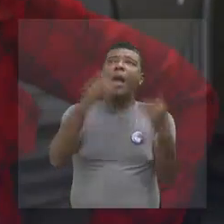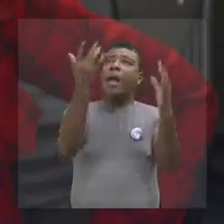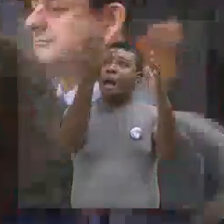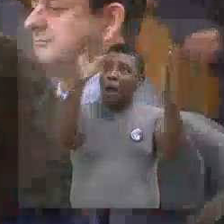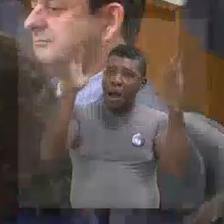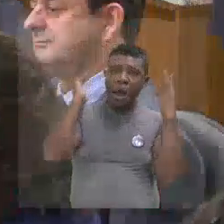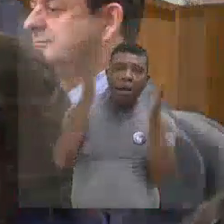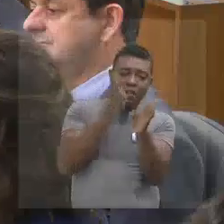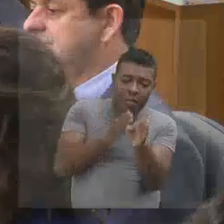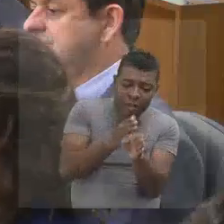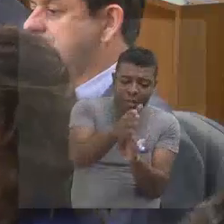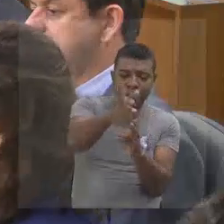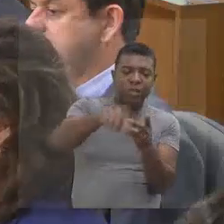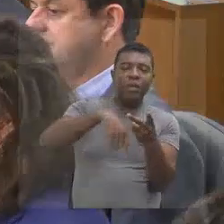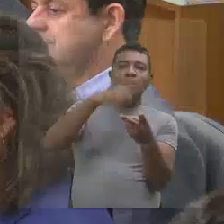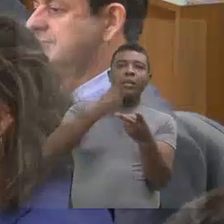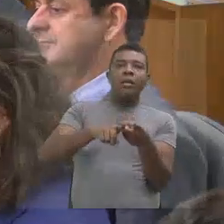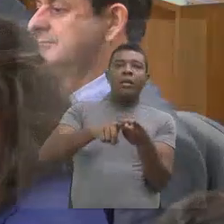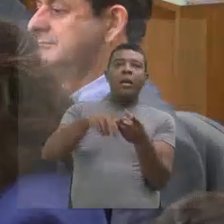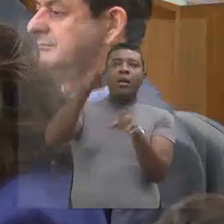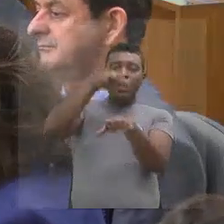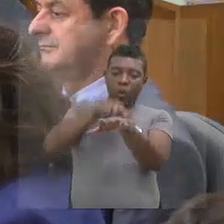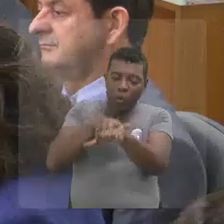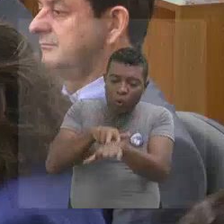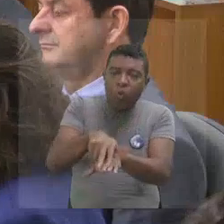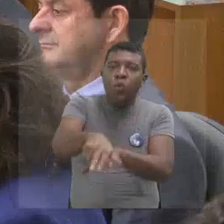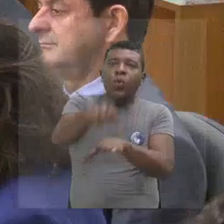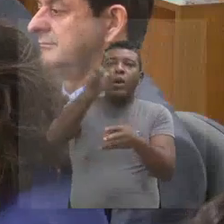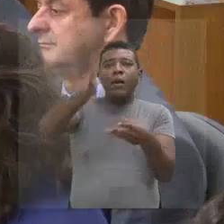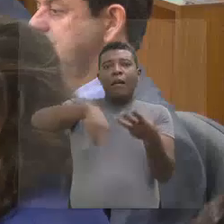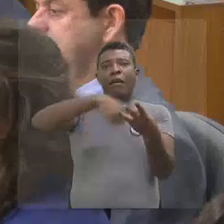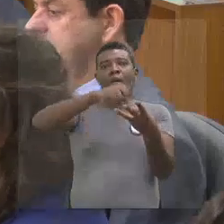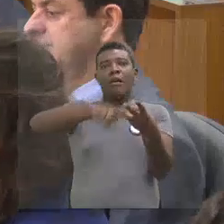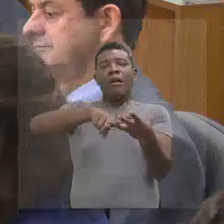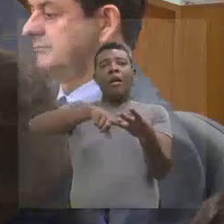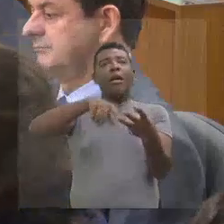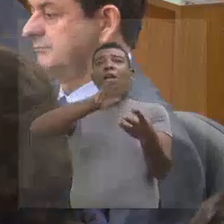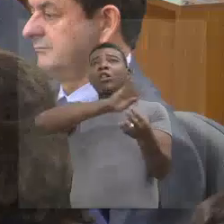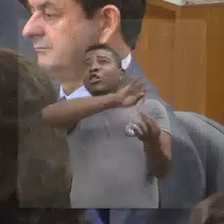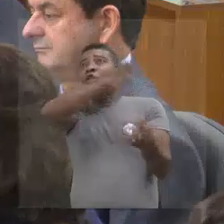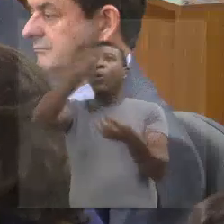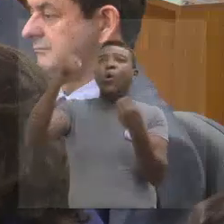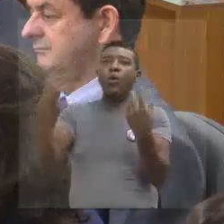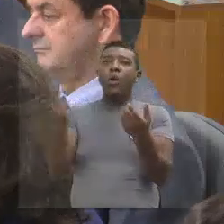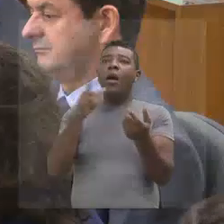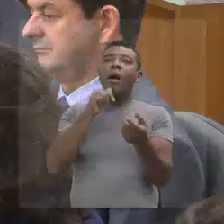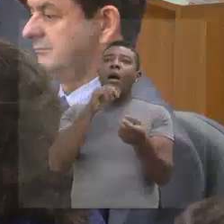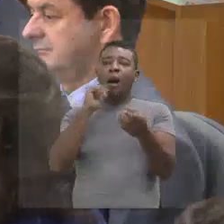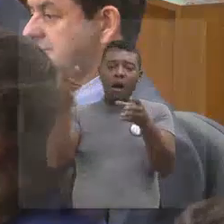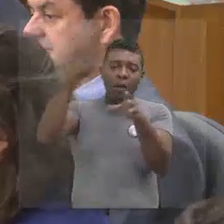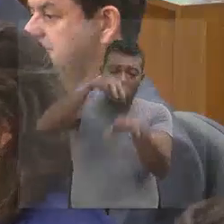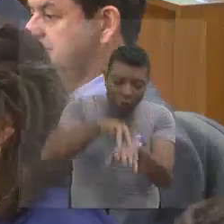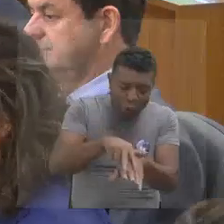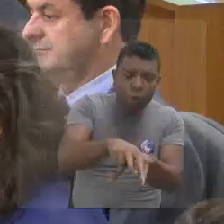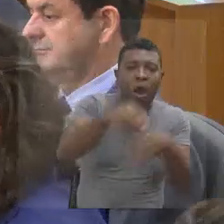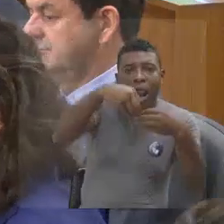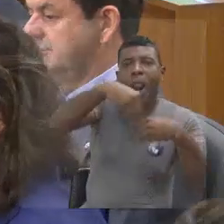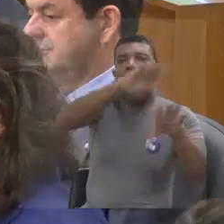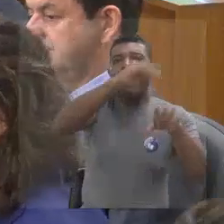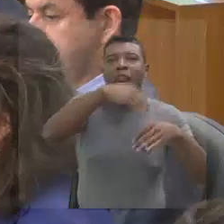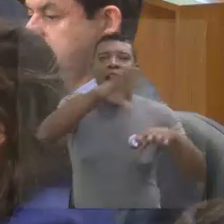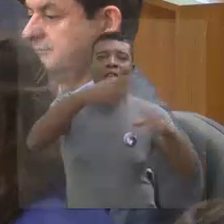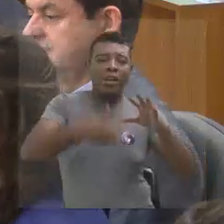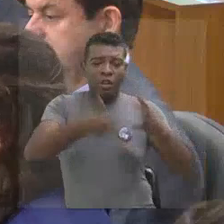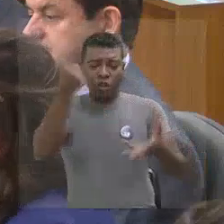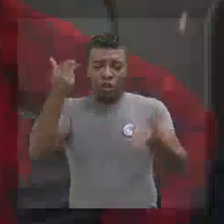no trilho para poder levar tudo embora deixando um caminho de devastação ambiental horrível para o nosso estado e que se a gente não reverte